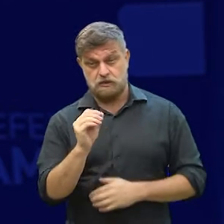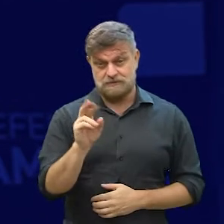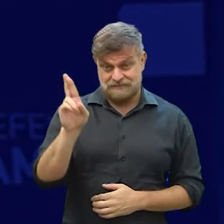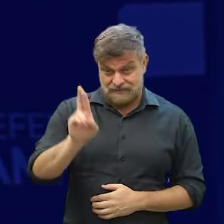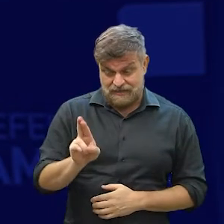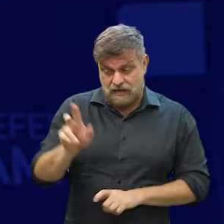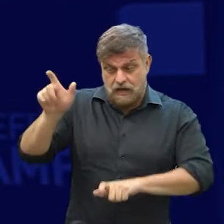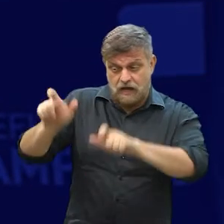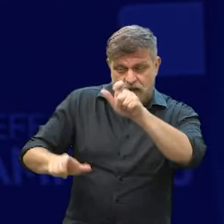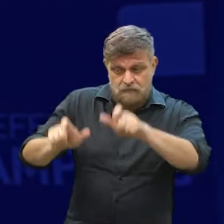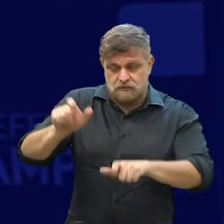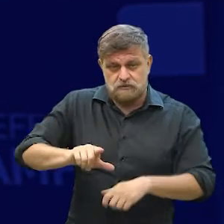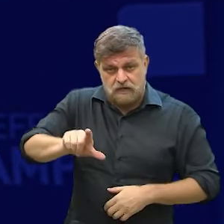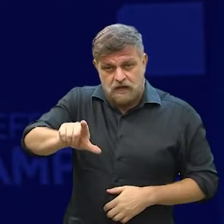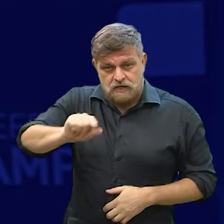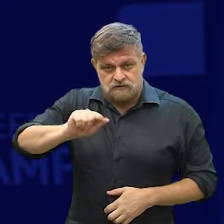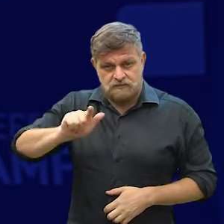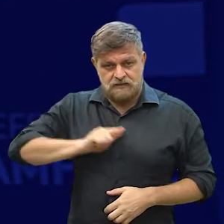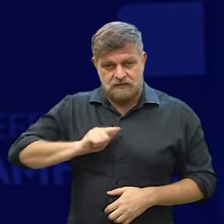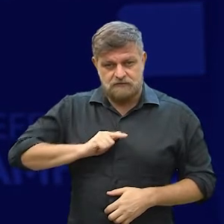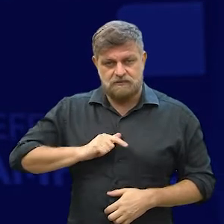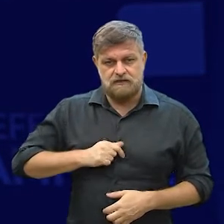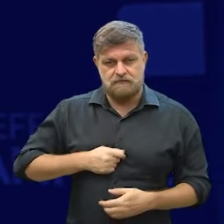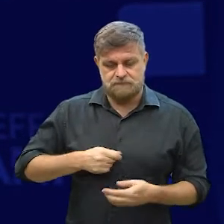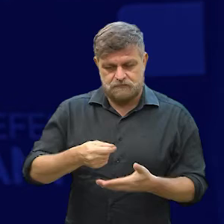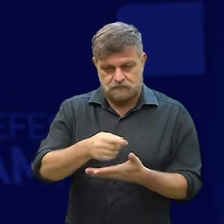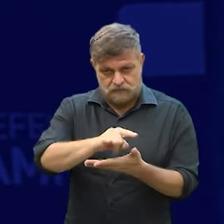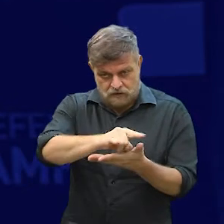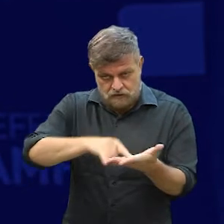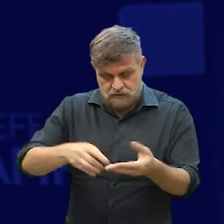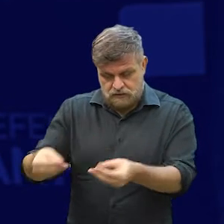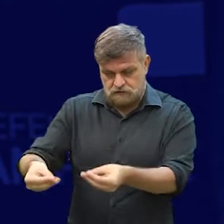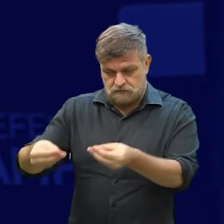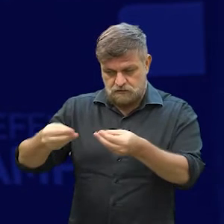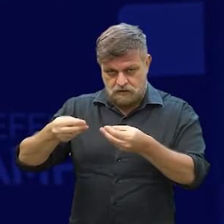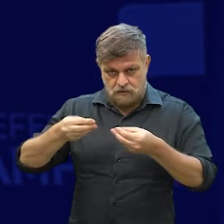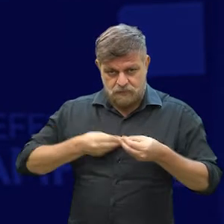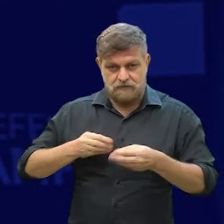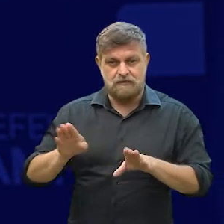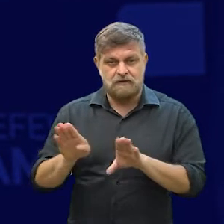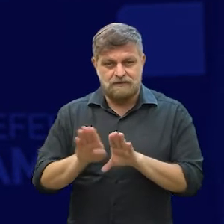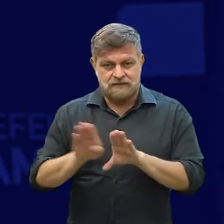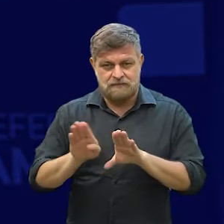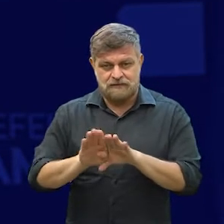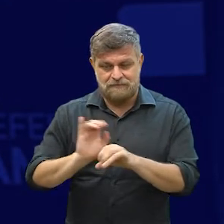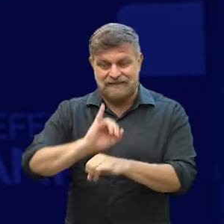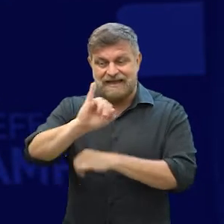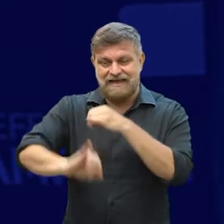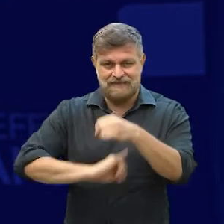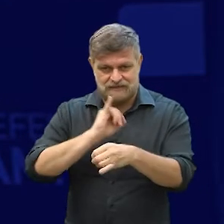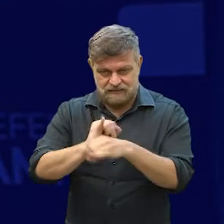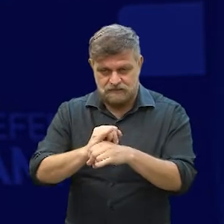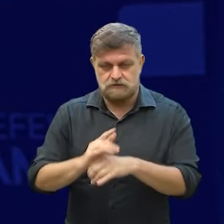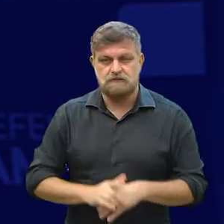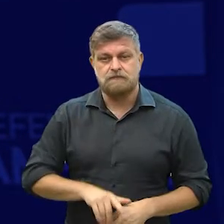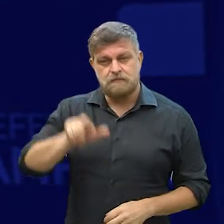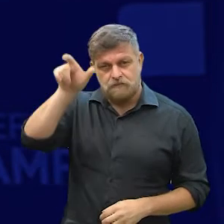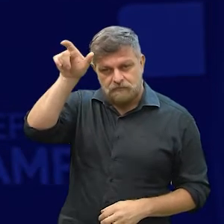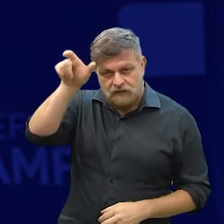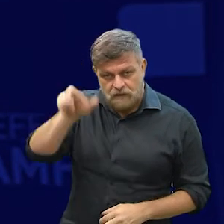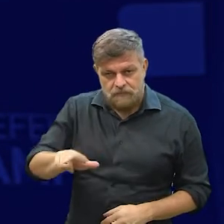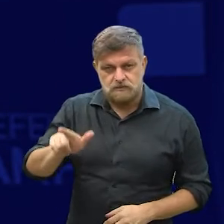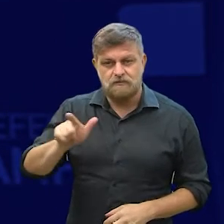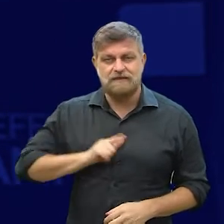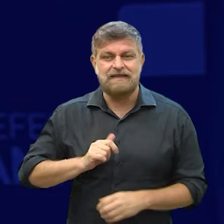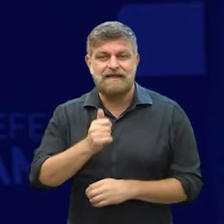limitado a 100 reais para quem optou por receber as guias de pagamento do Imposto e taxa Imobiliária por meio digital